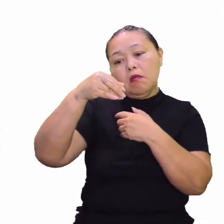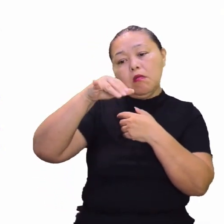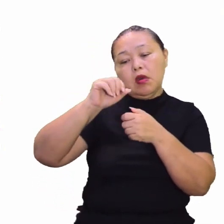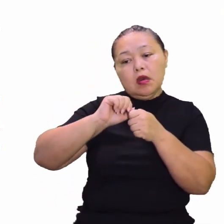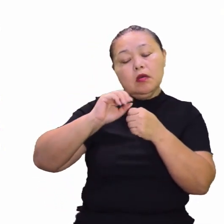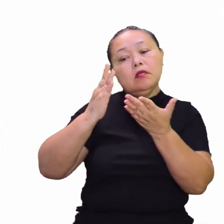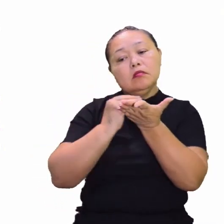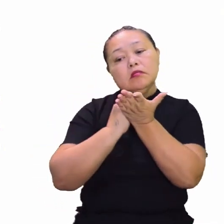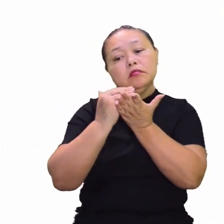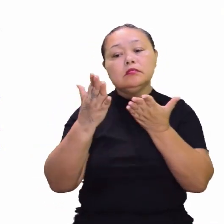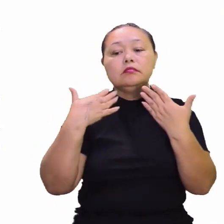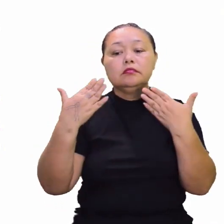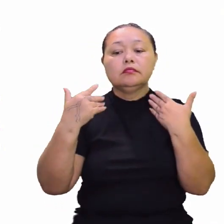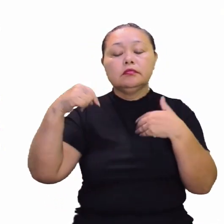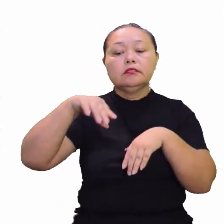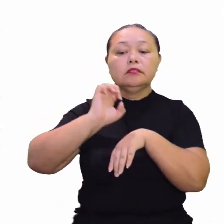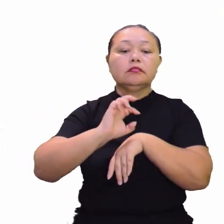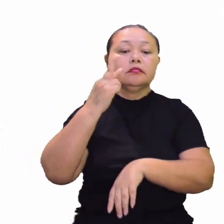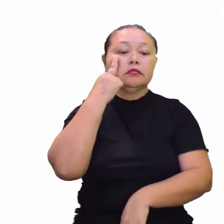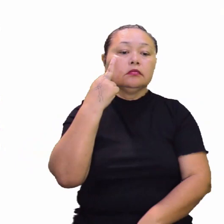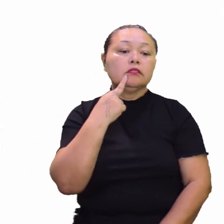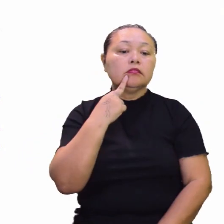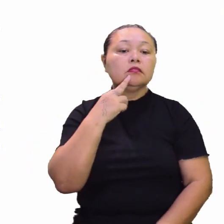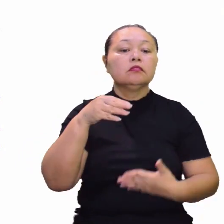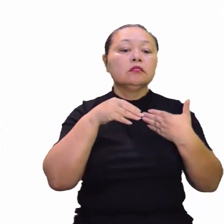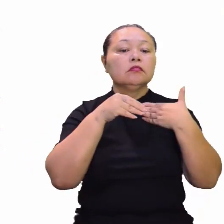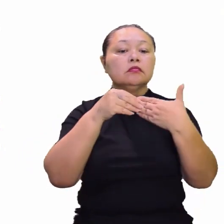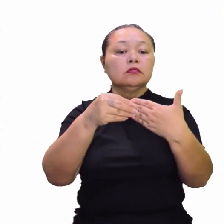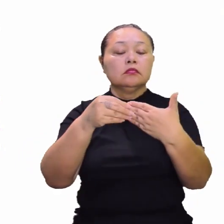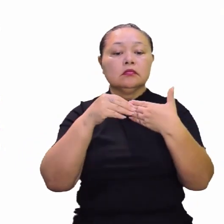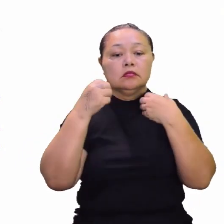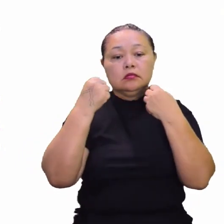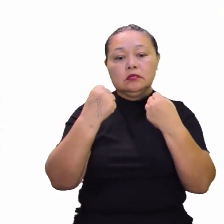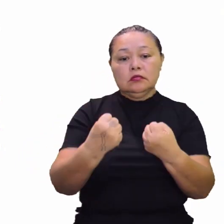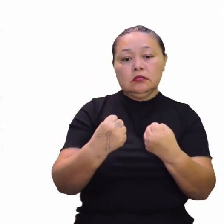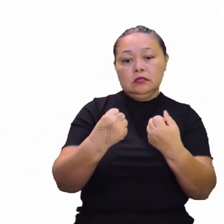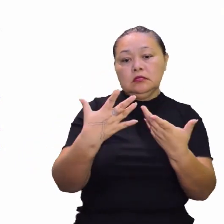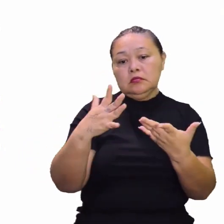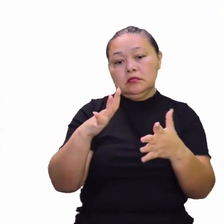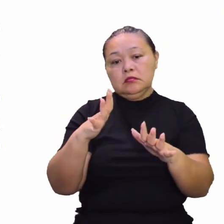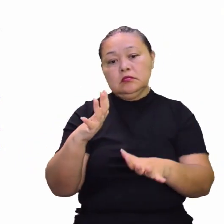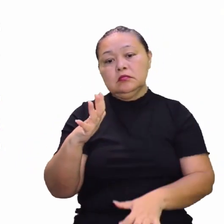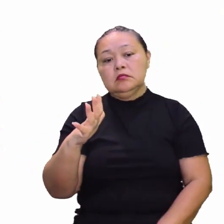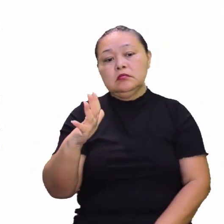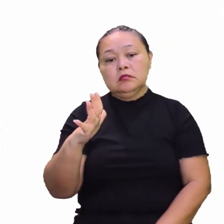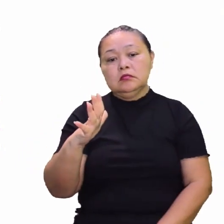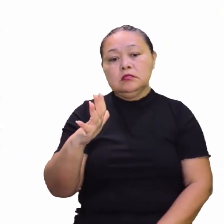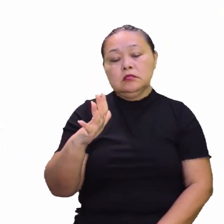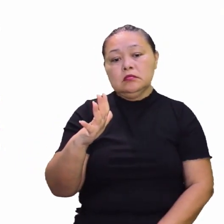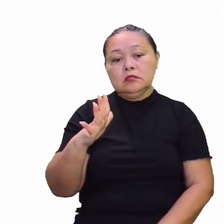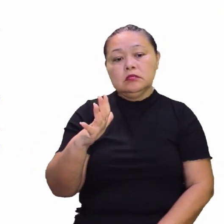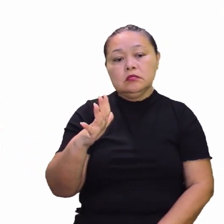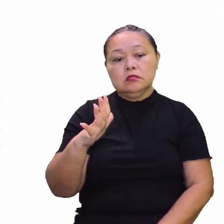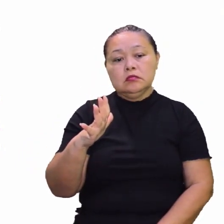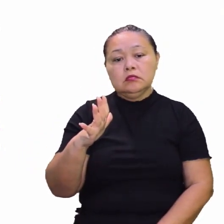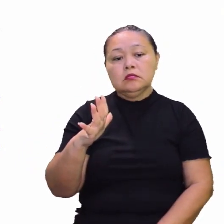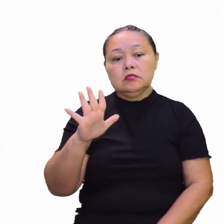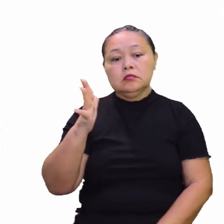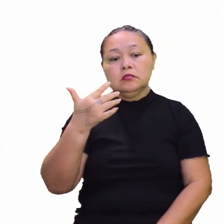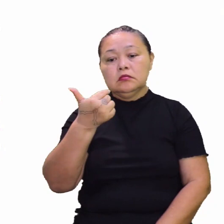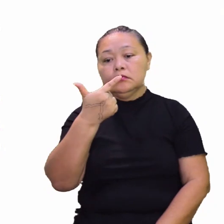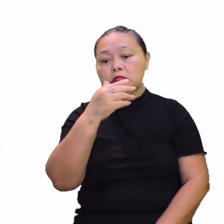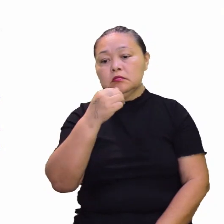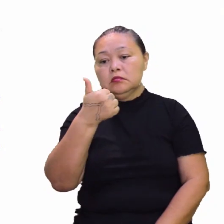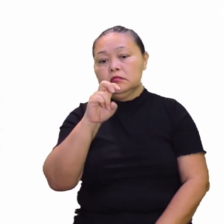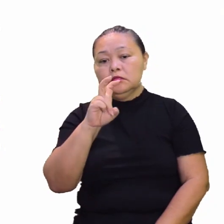o calorão aqui em Rondônia também. Transporte de carga, a gente tem aí, ó... Segundo a ANTAC, lá em